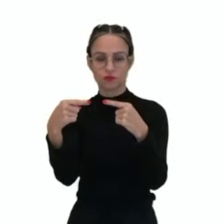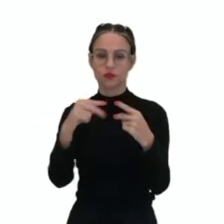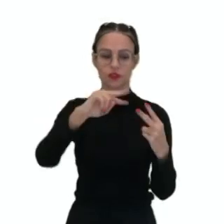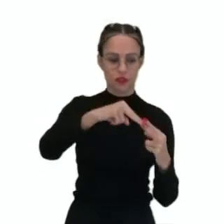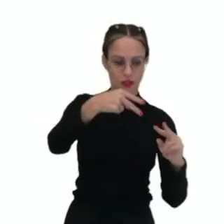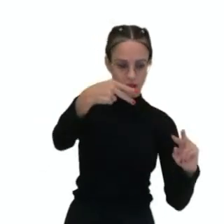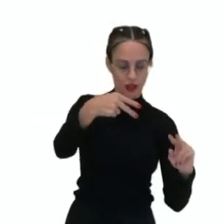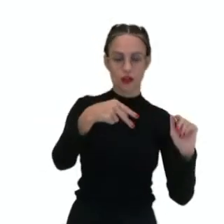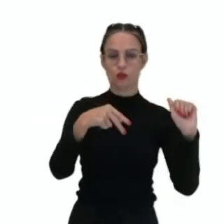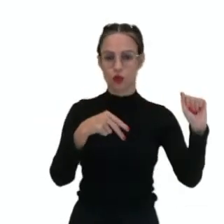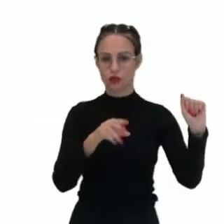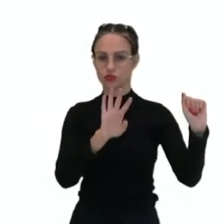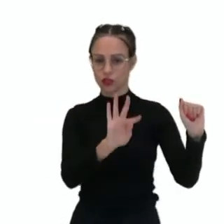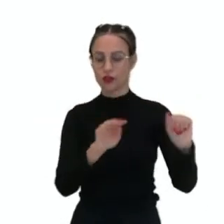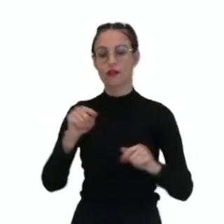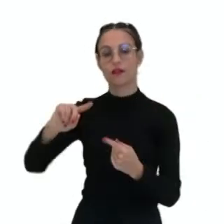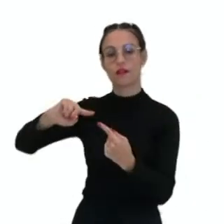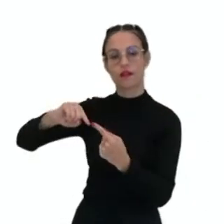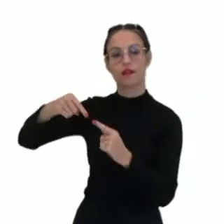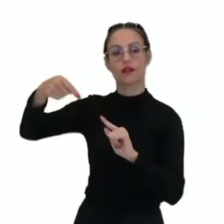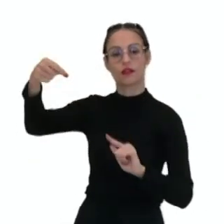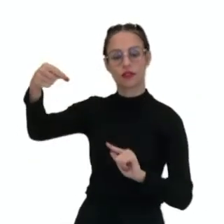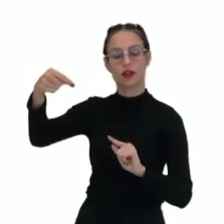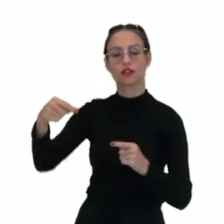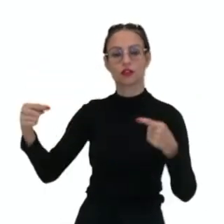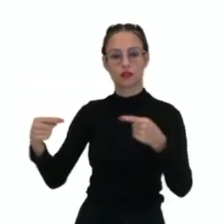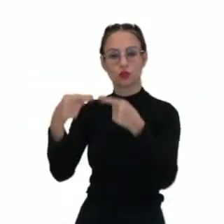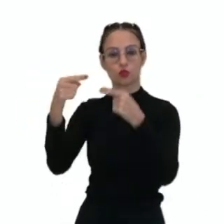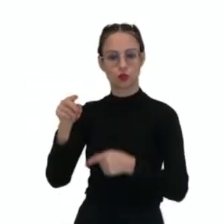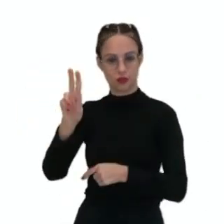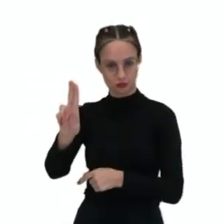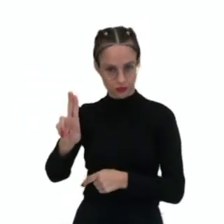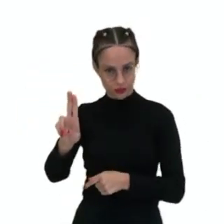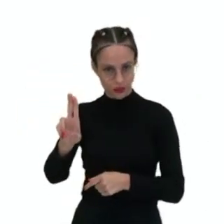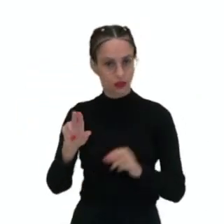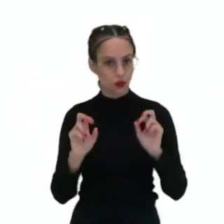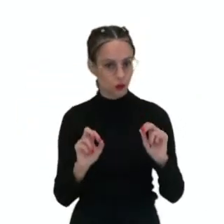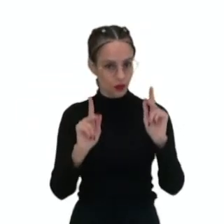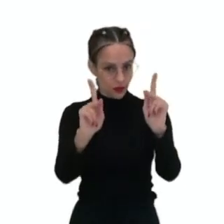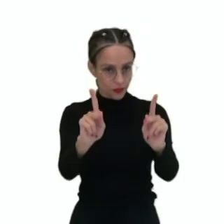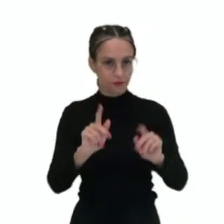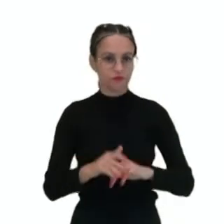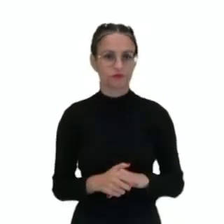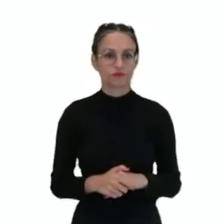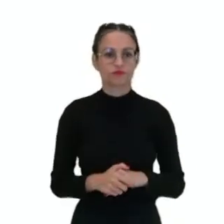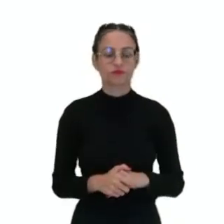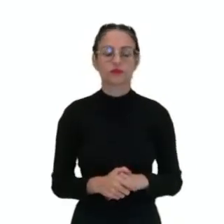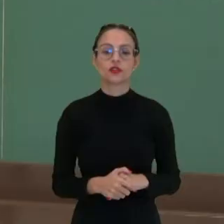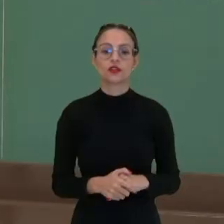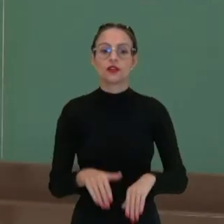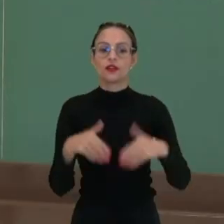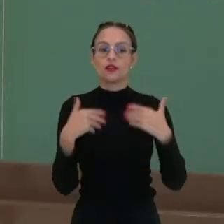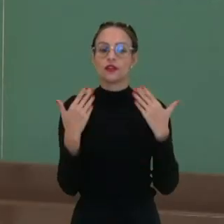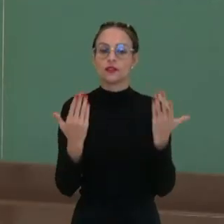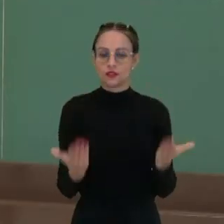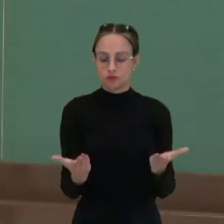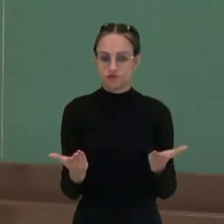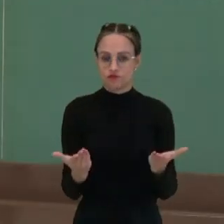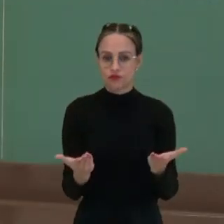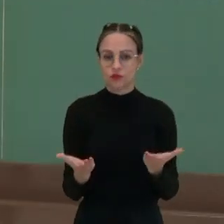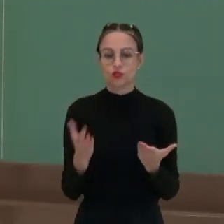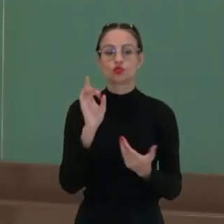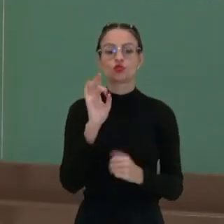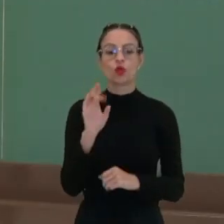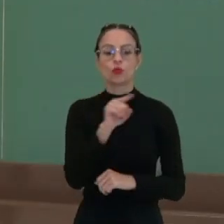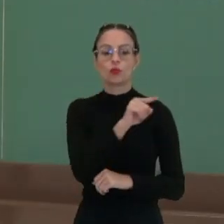ligava com timina, no RNA ela vai ligar com a uracila, ok? Então, aqui, só para